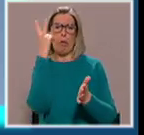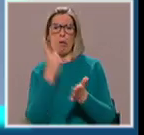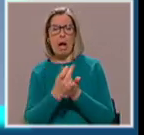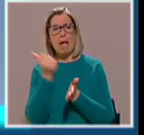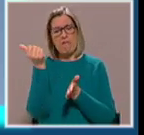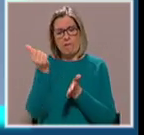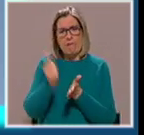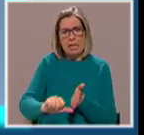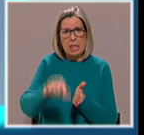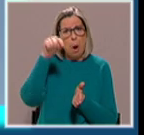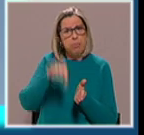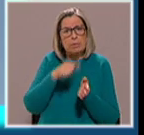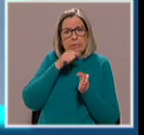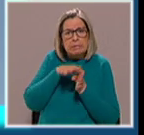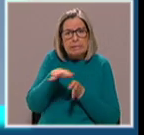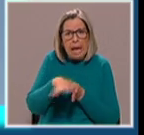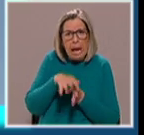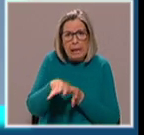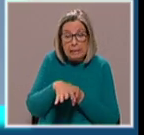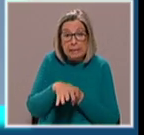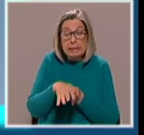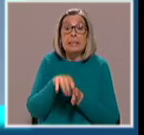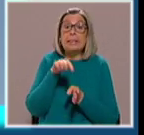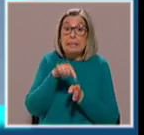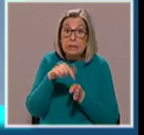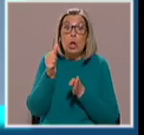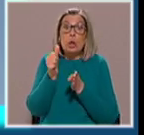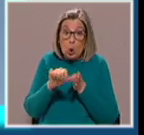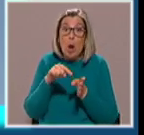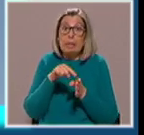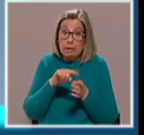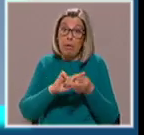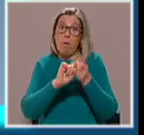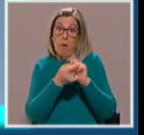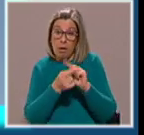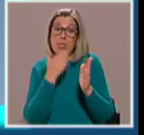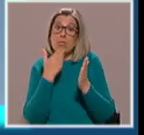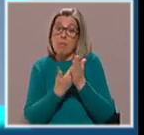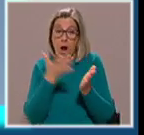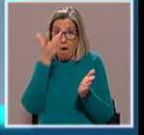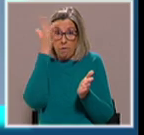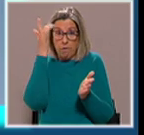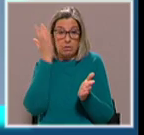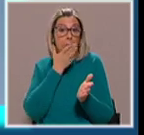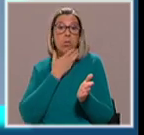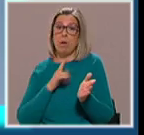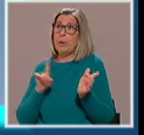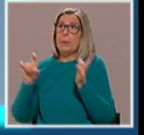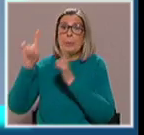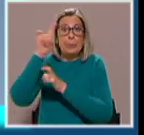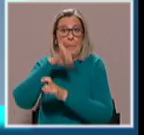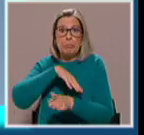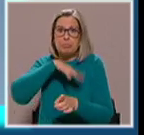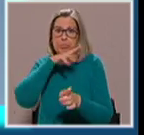imediatamente começas a sangrar. E esse corte facilita a entrada de micro-organismos no teu corpo,